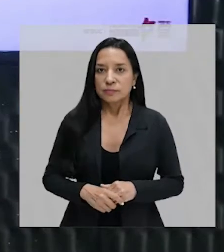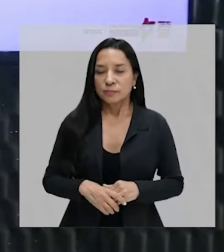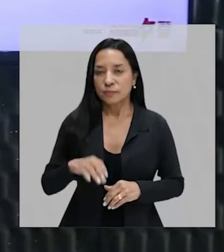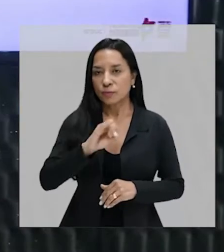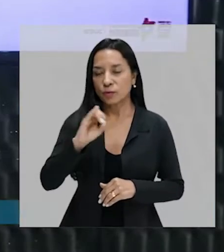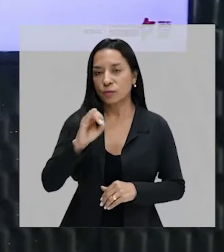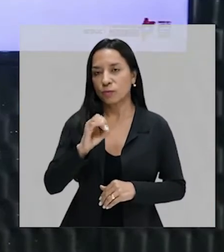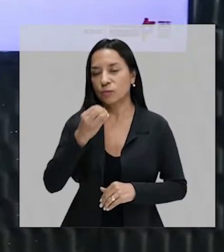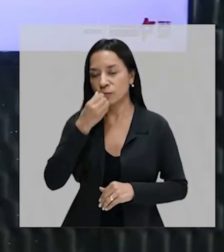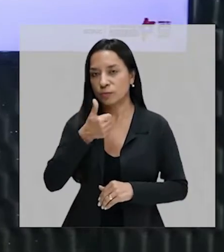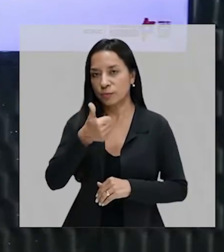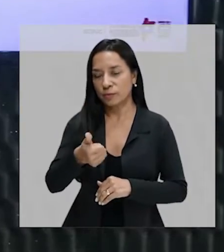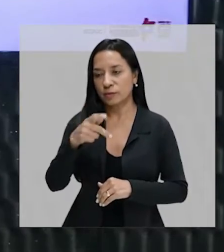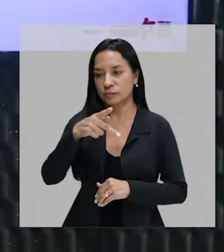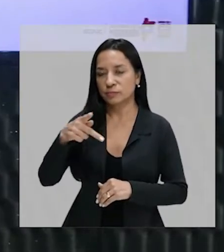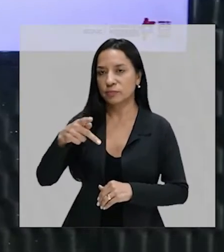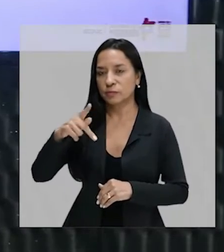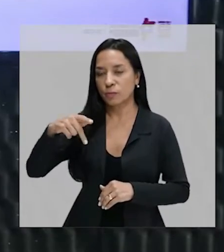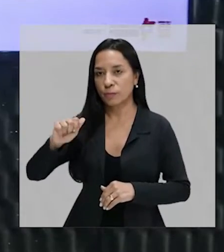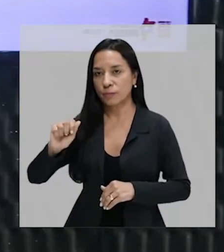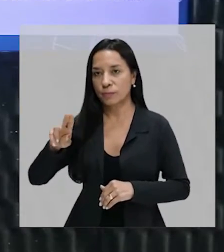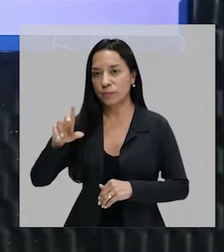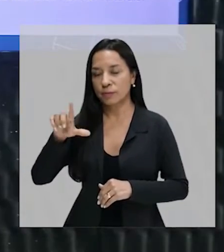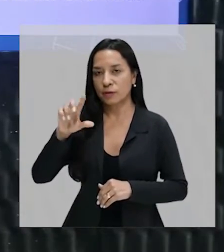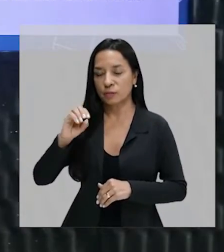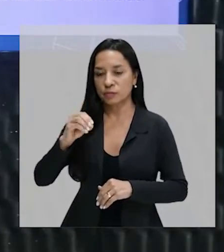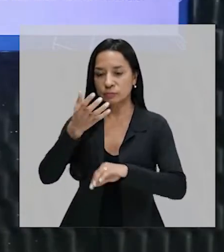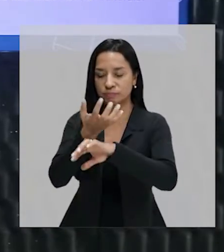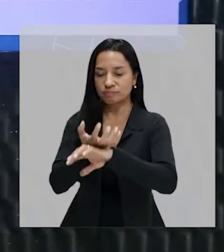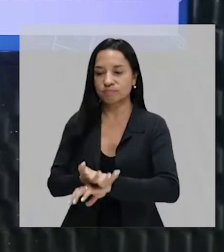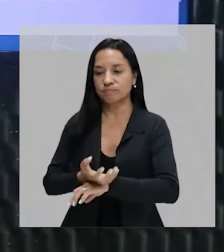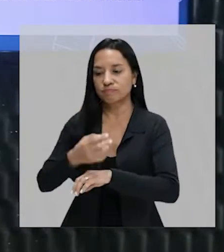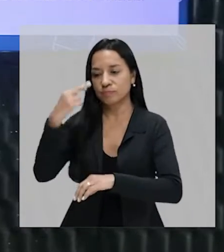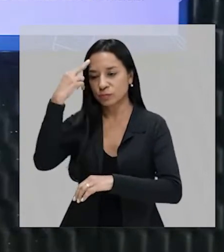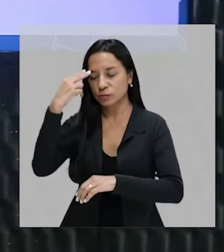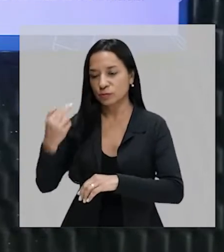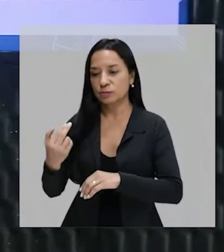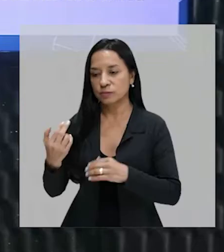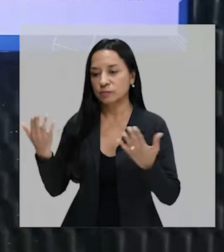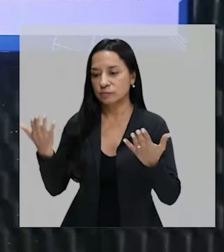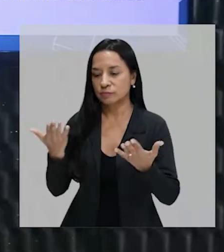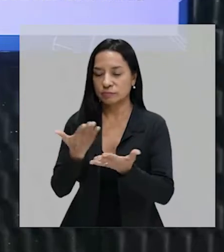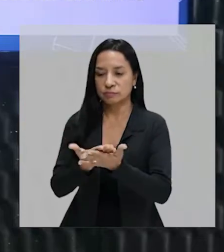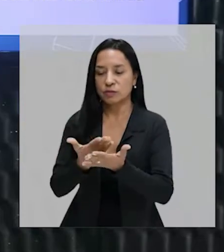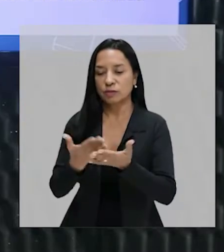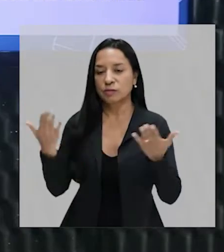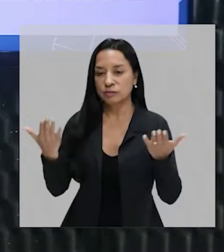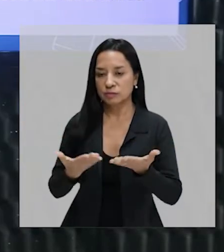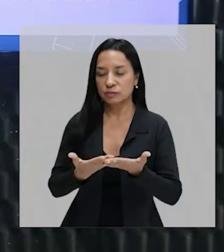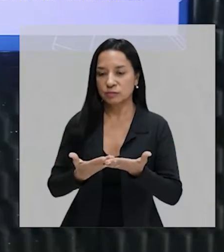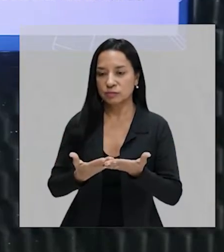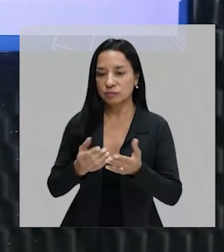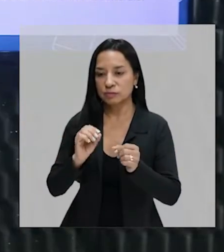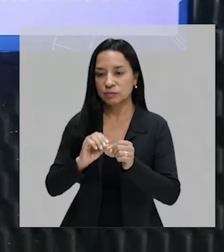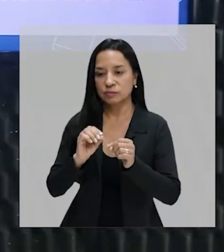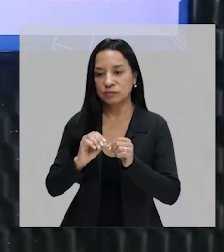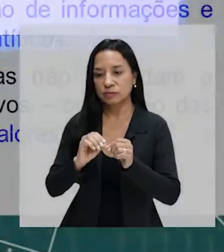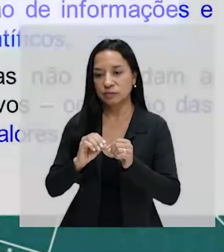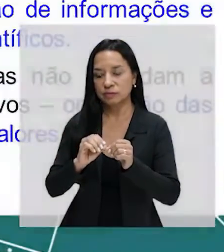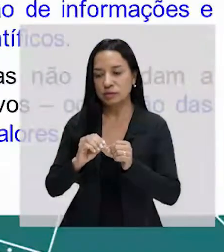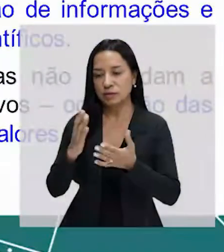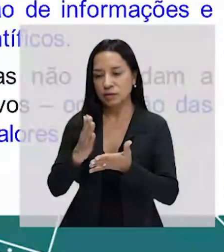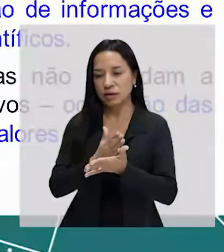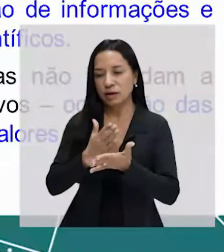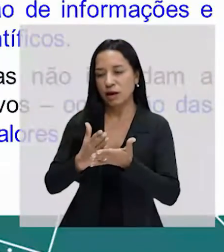o Olá pessoal tudo bem para o seu Paulo gereba de história no solo de hoje nós iremos fazer algumas